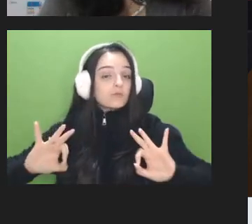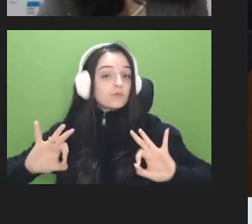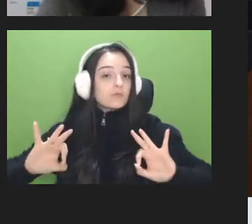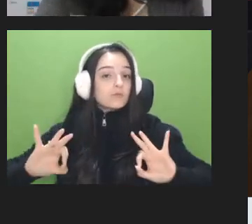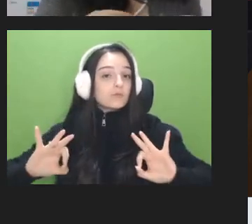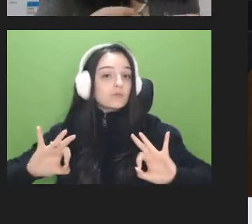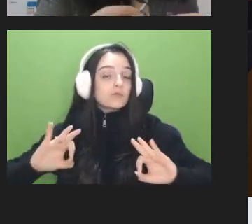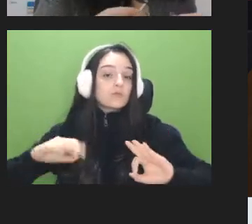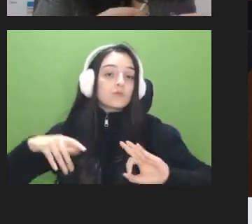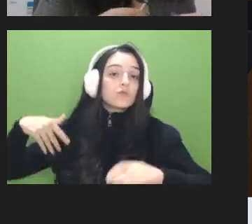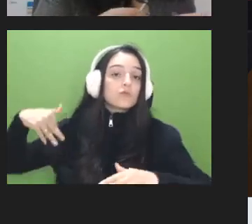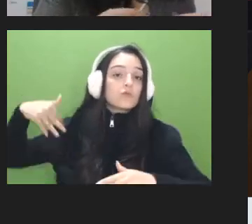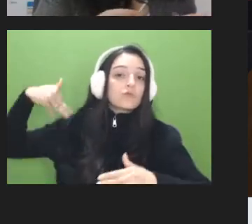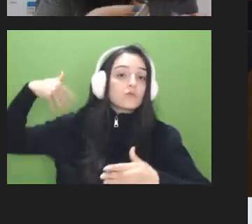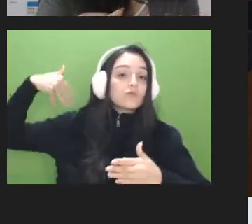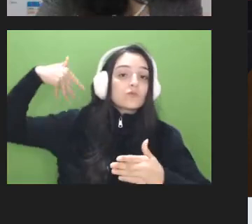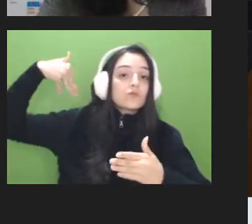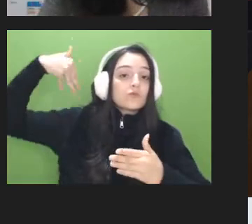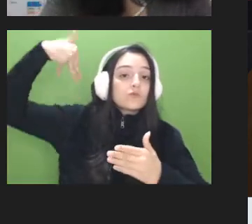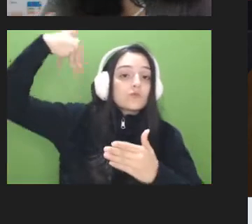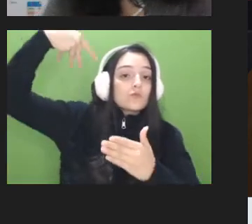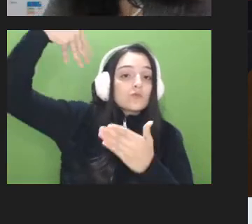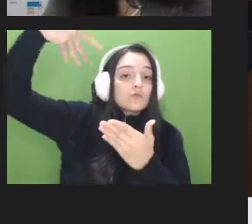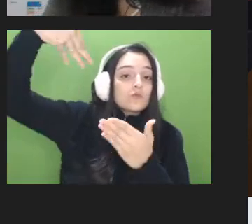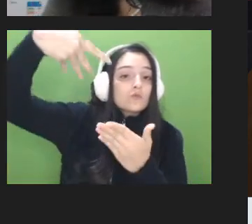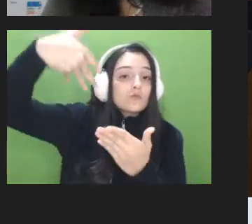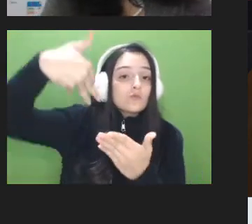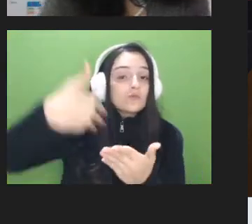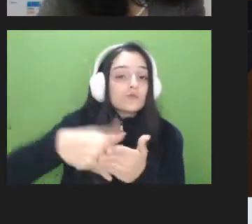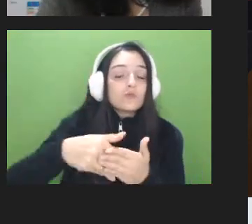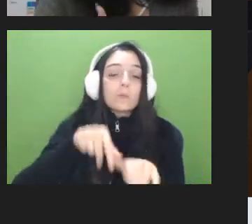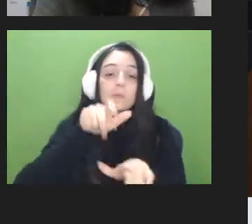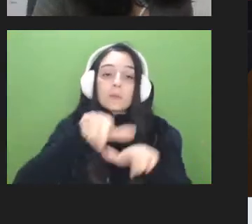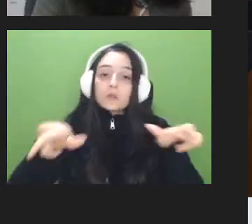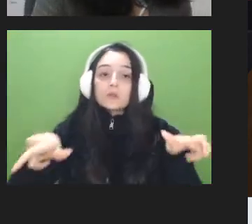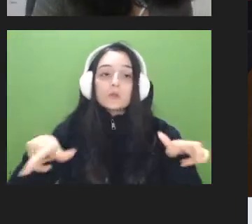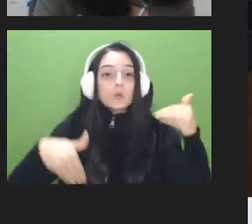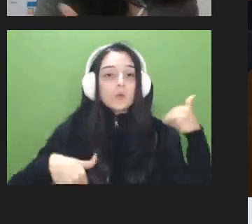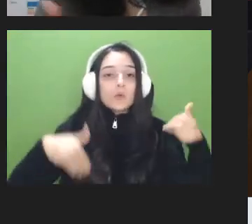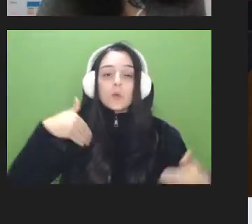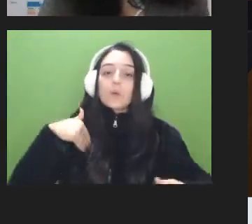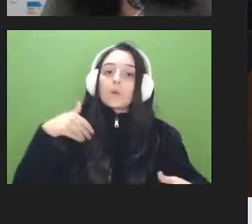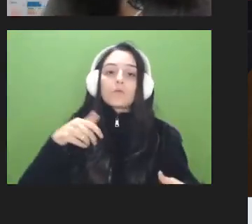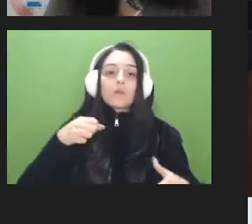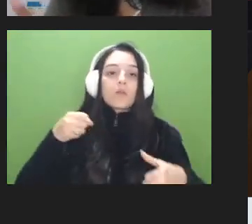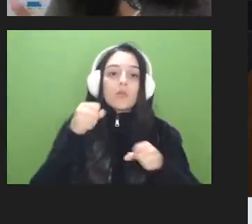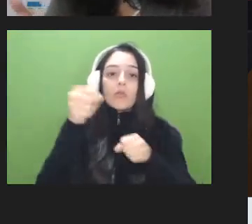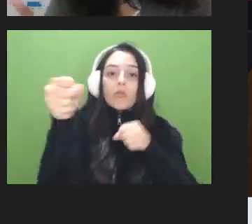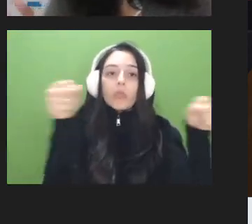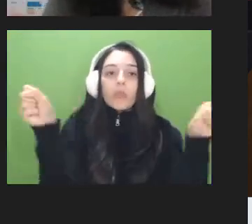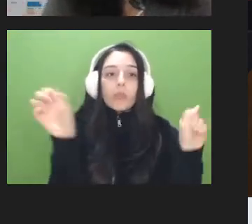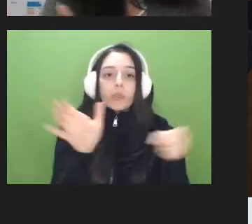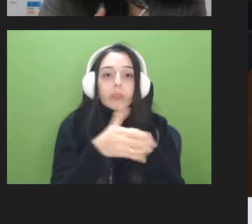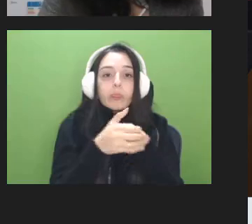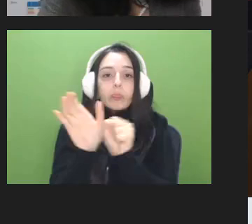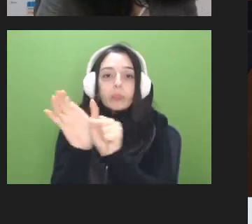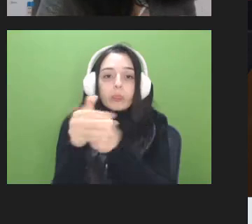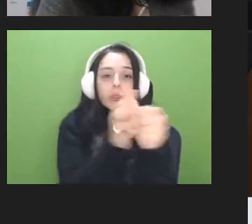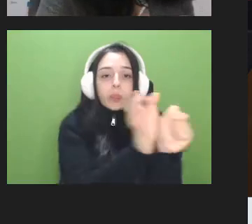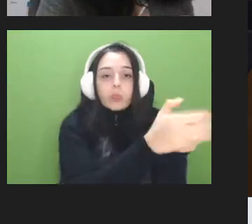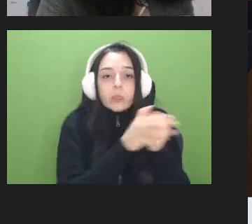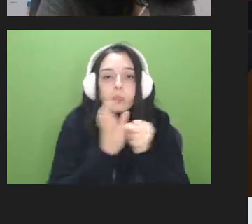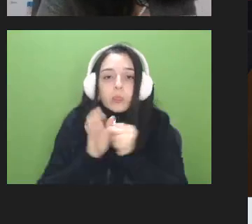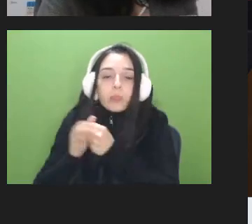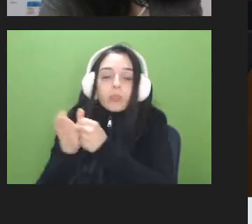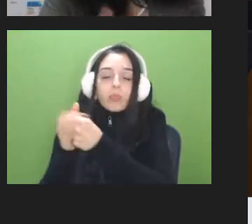da história, algumas pessoas, alguns corpos foram institucionalizados, foram silenciados e foram submetidos a formas